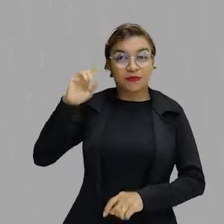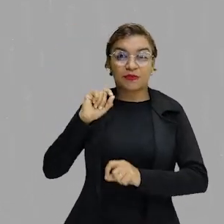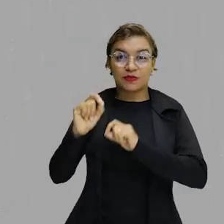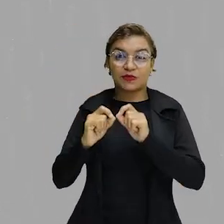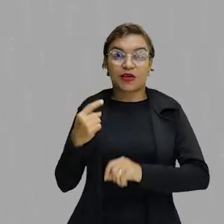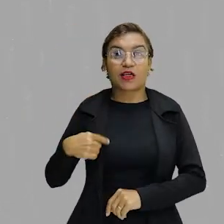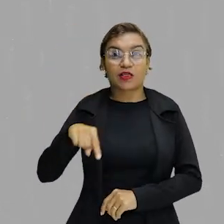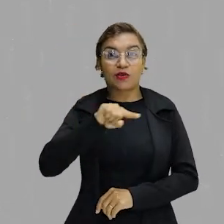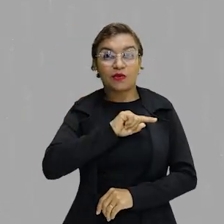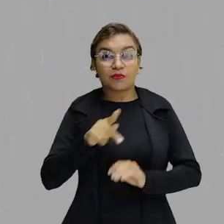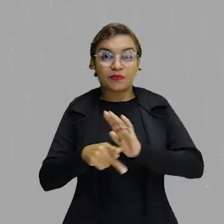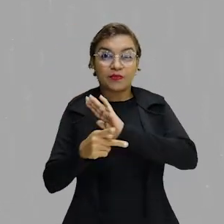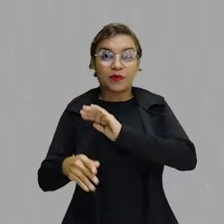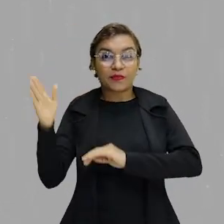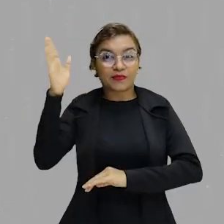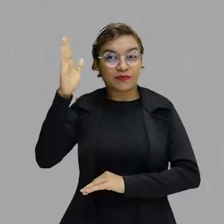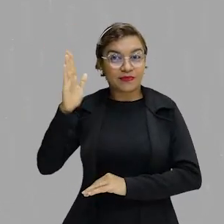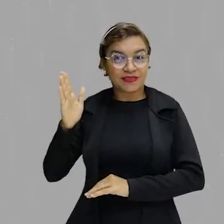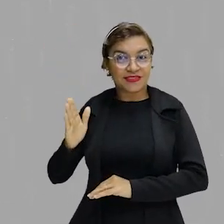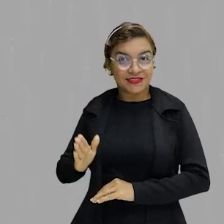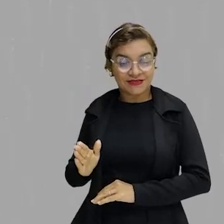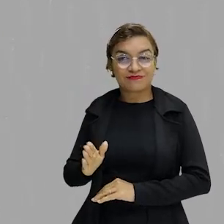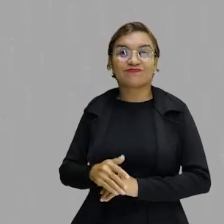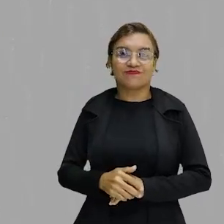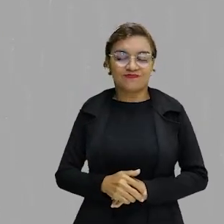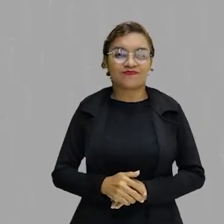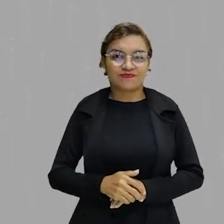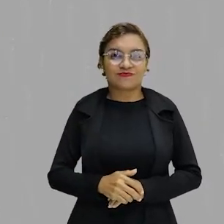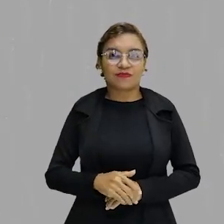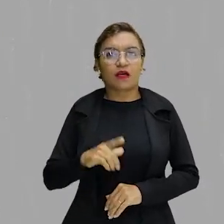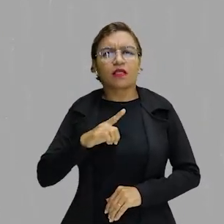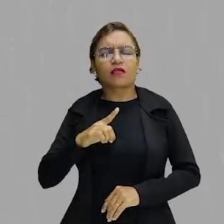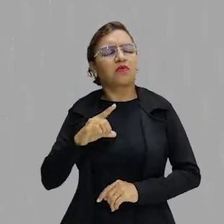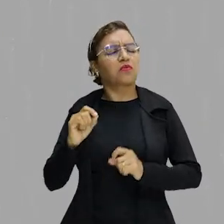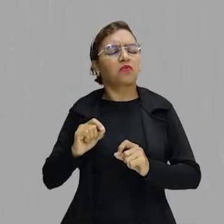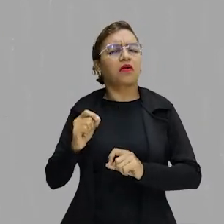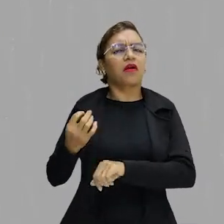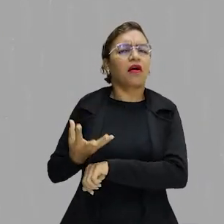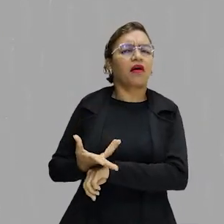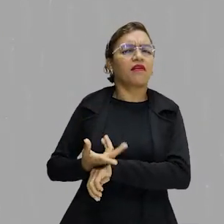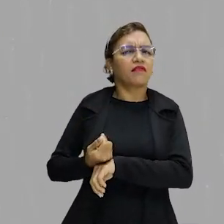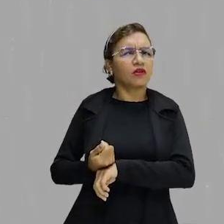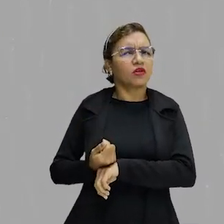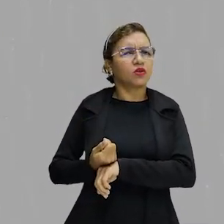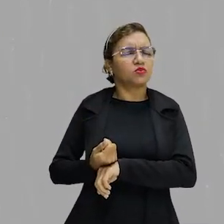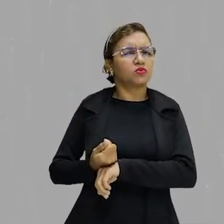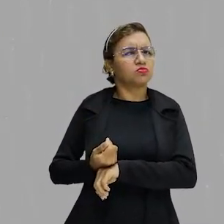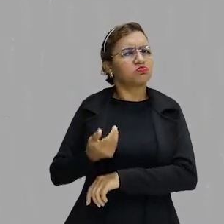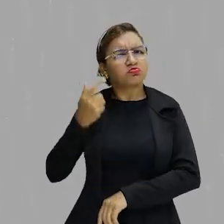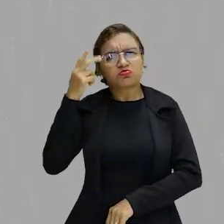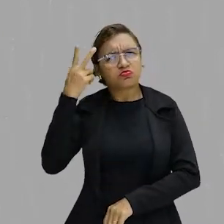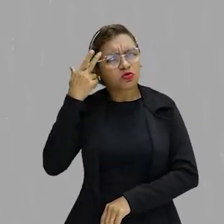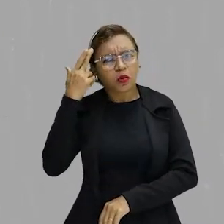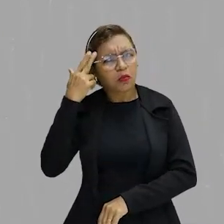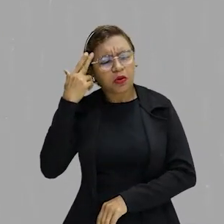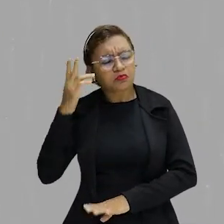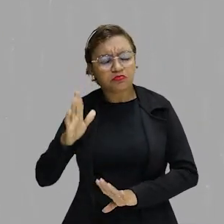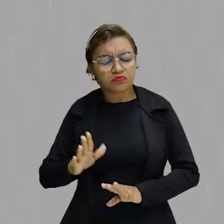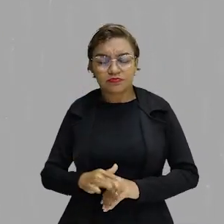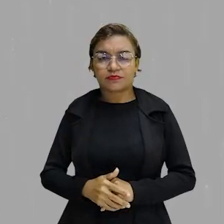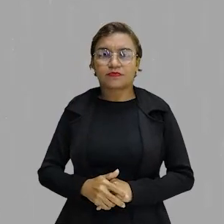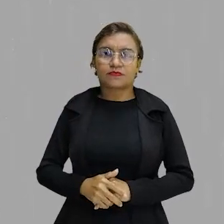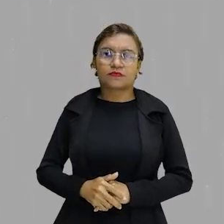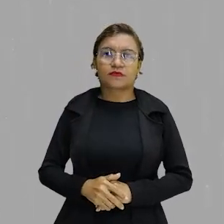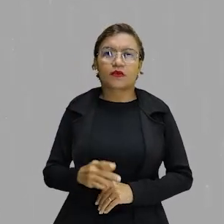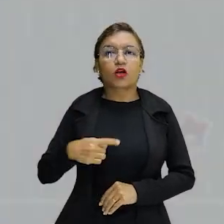daqui do Brasil, já que nós vamos falar de eventos que não são tão comuns aqui, né? O que é que a gente vai falar